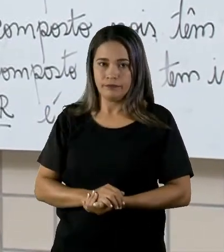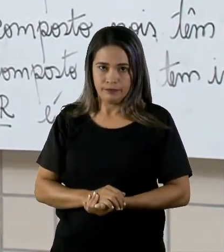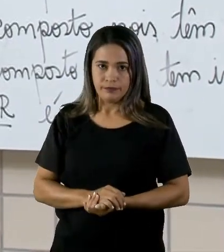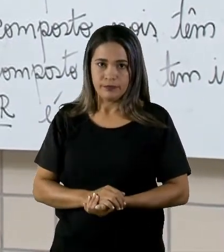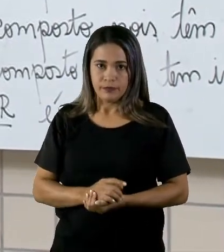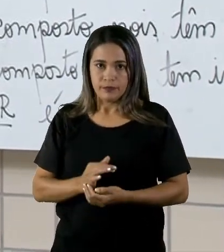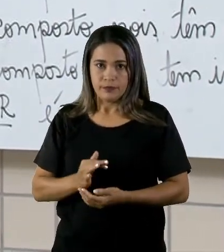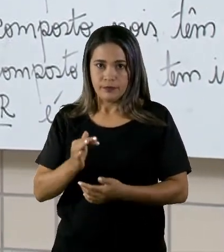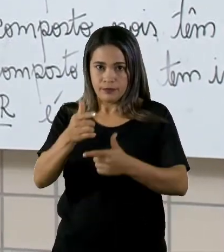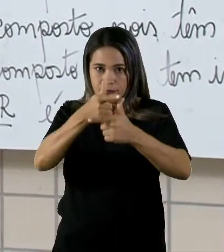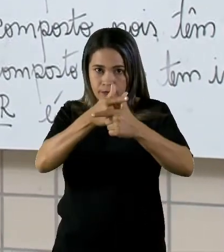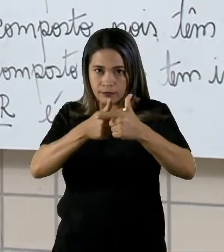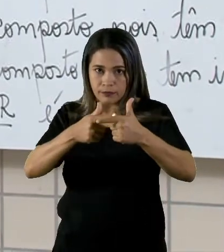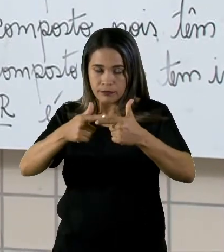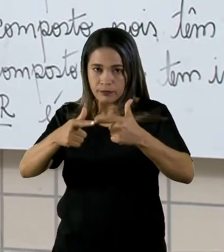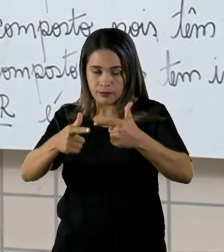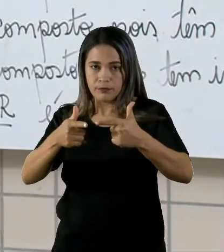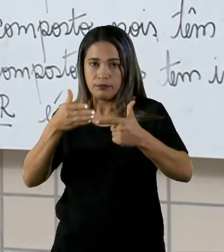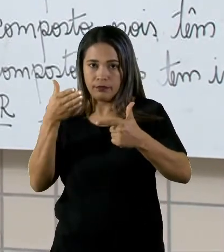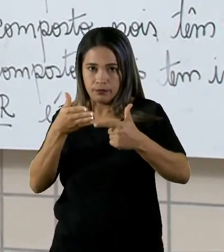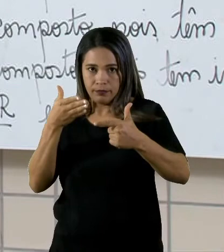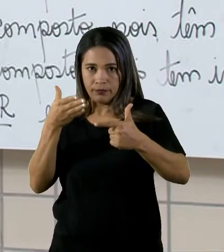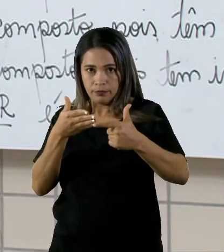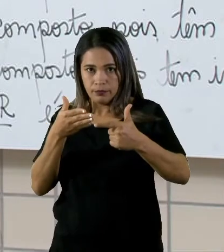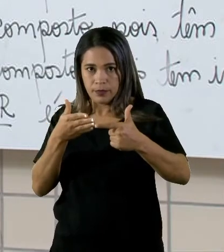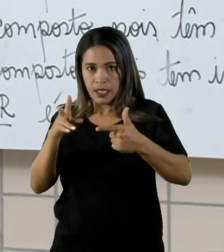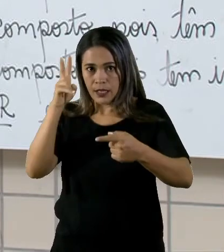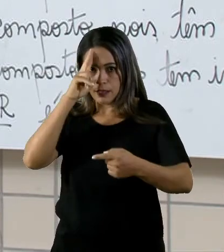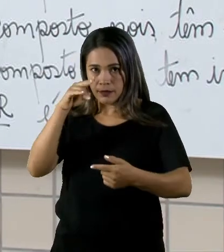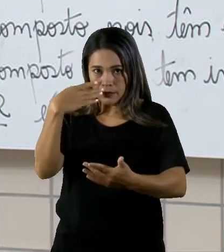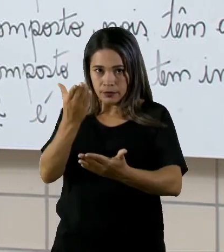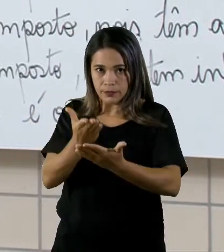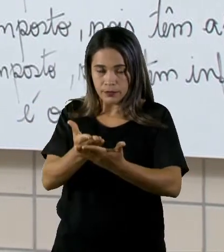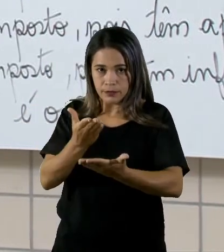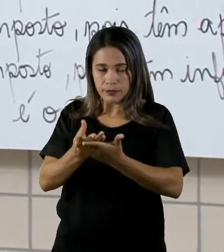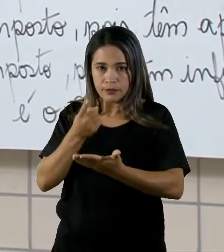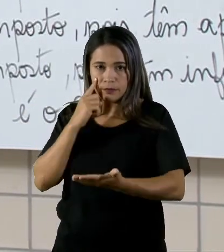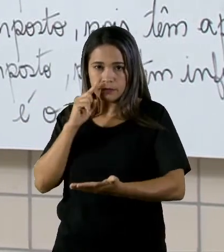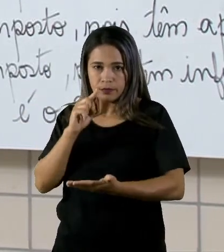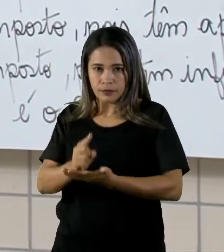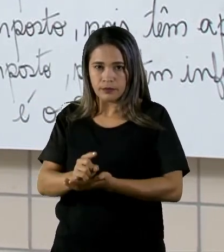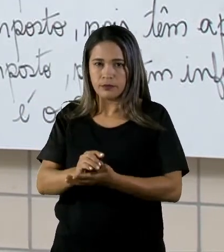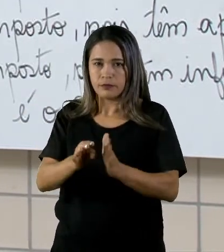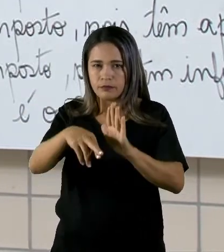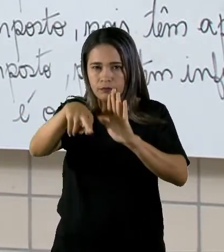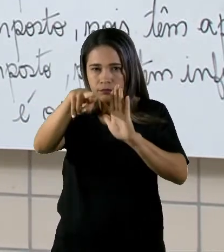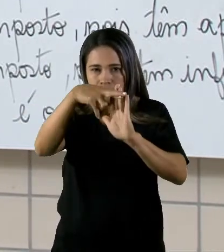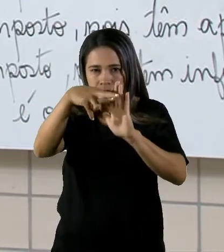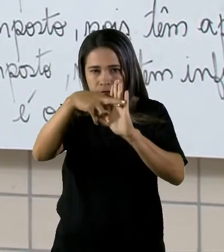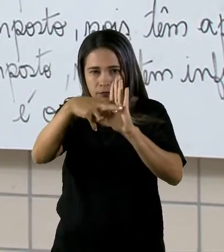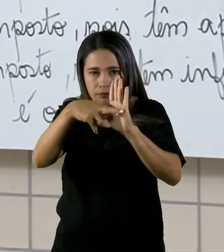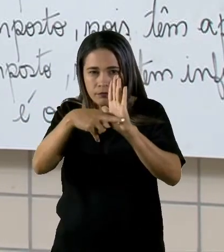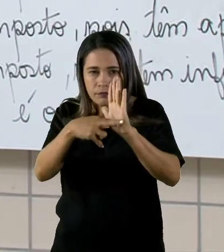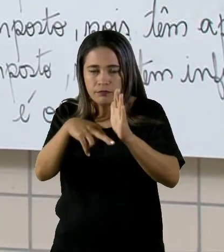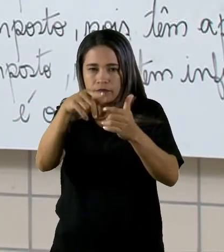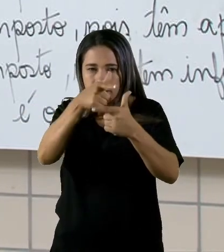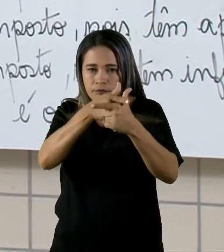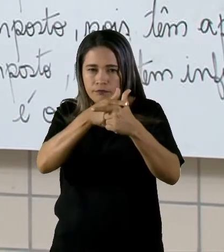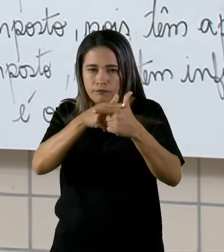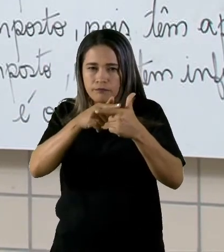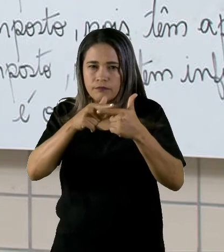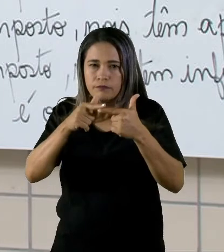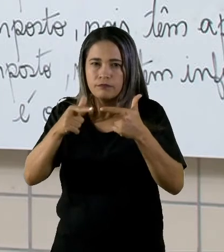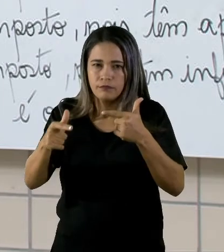essas divisibilidades. Lembrando que nessa aulinha nós vimos os critérios da divisibilidade, que são